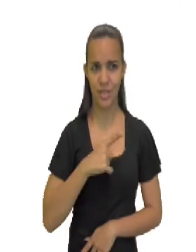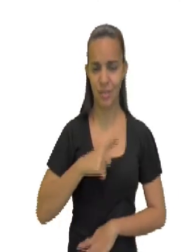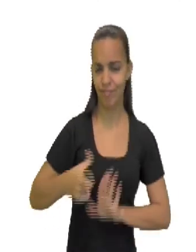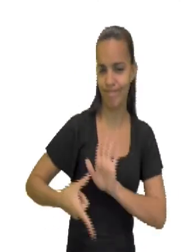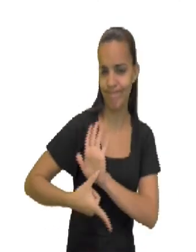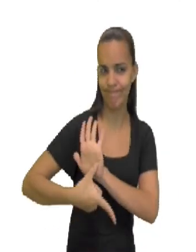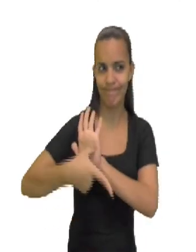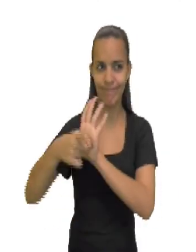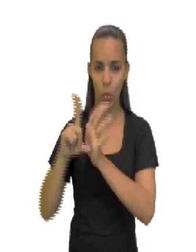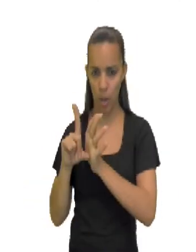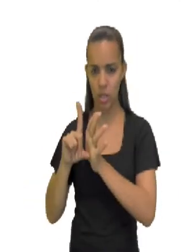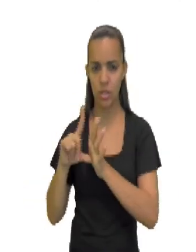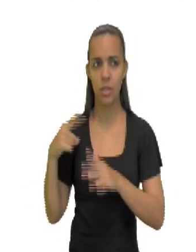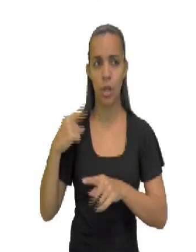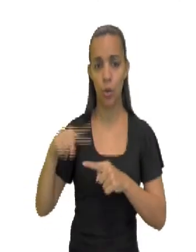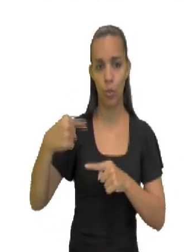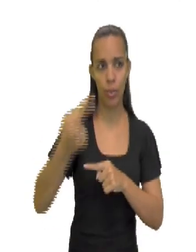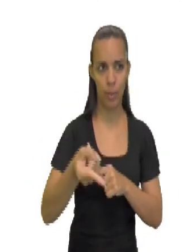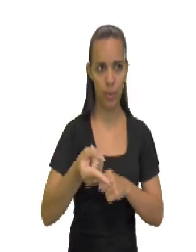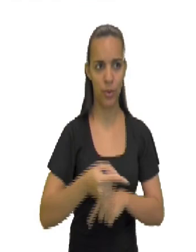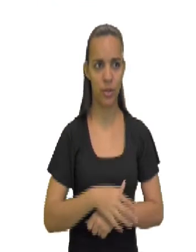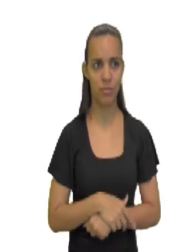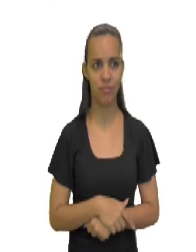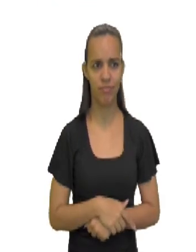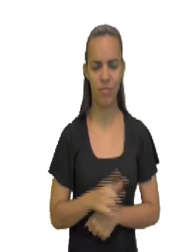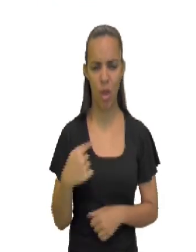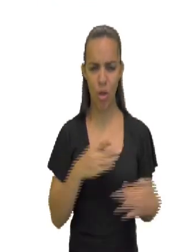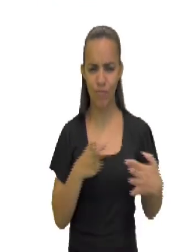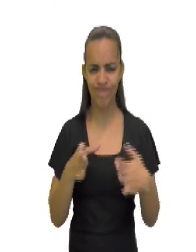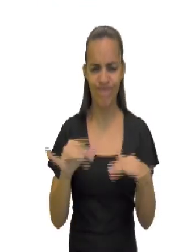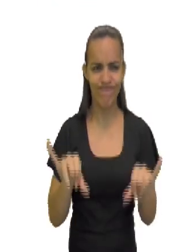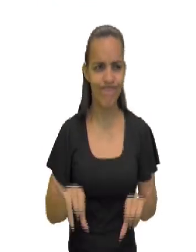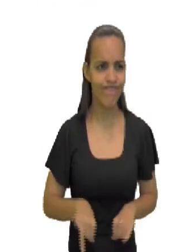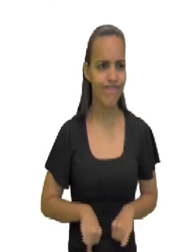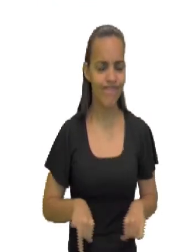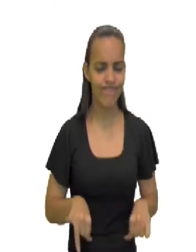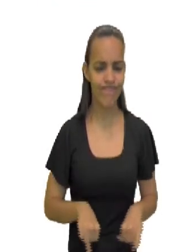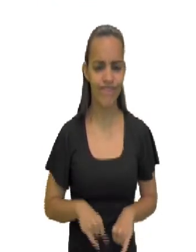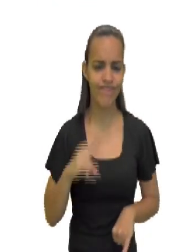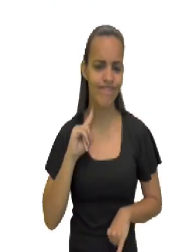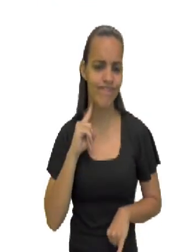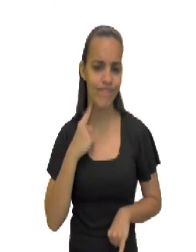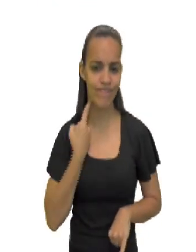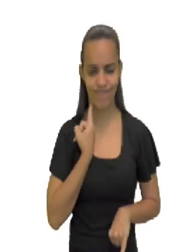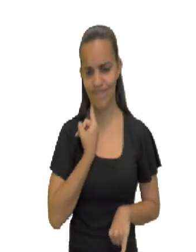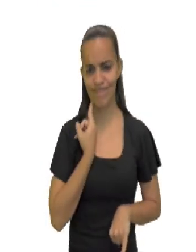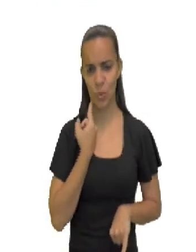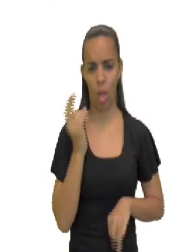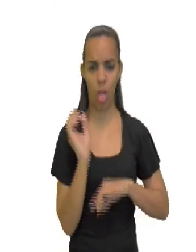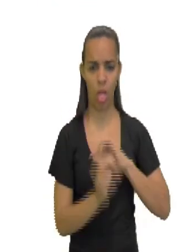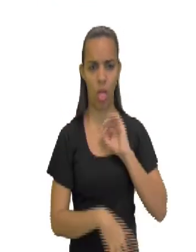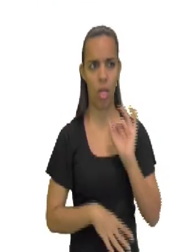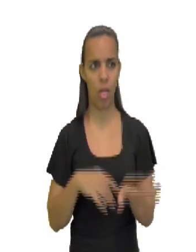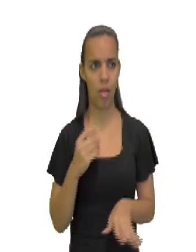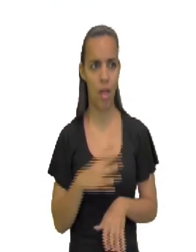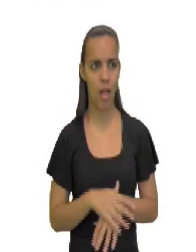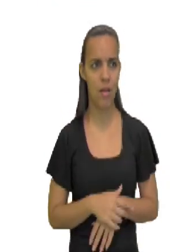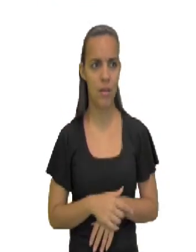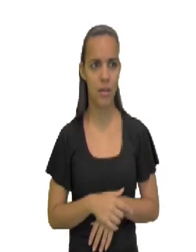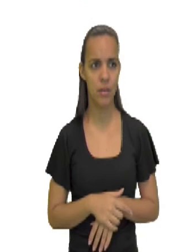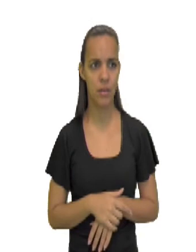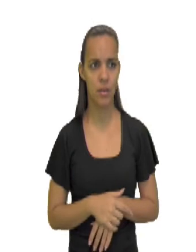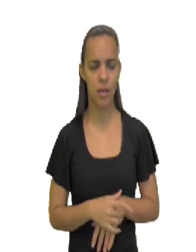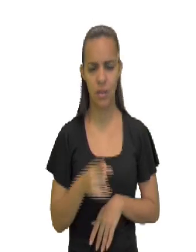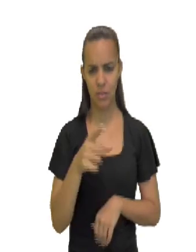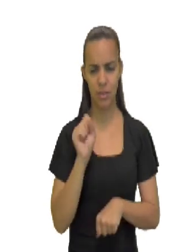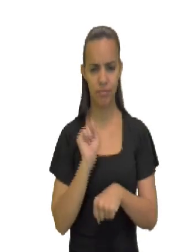antes e depois. O nosso rio, ele sofreu com poluição há um tempo atrás. Se você acionar a